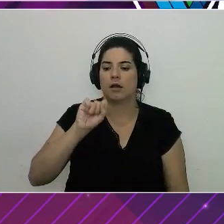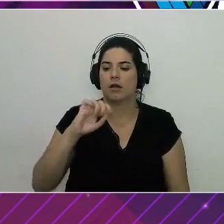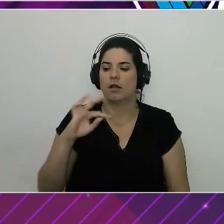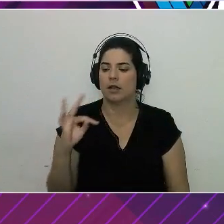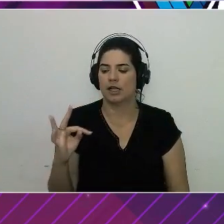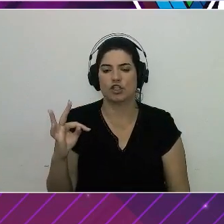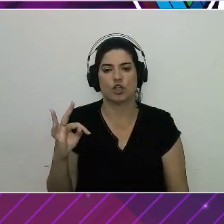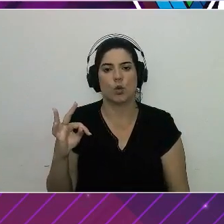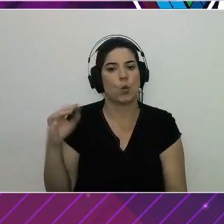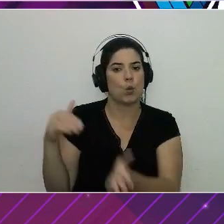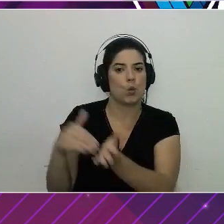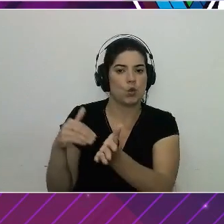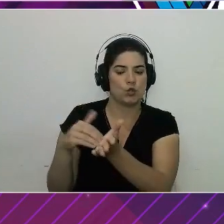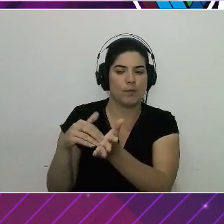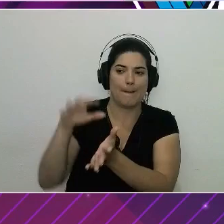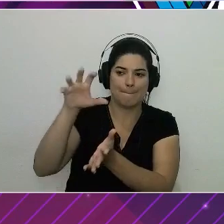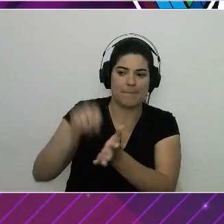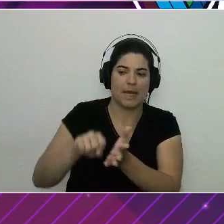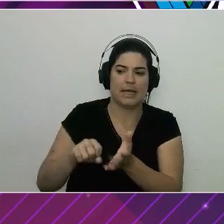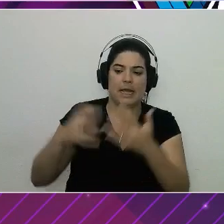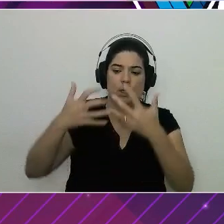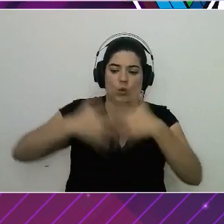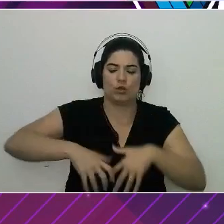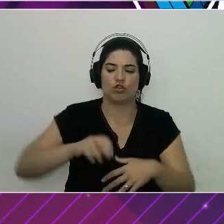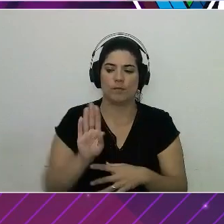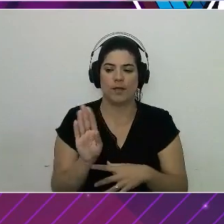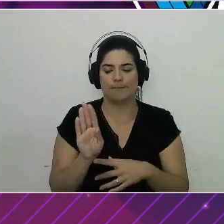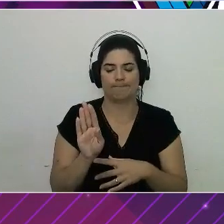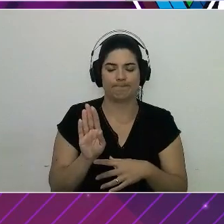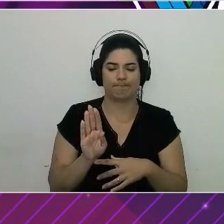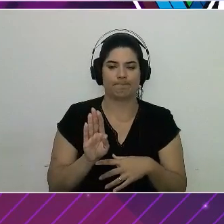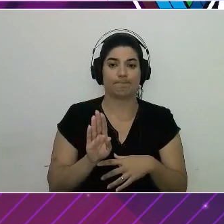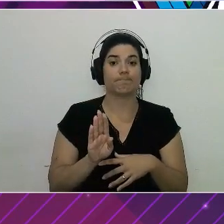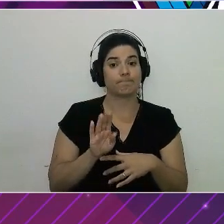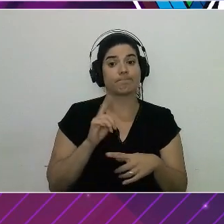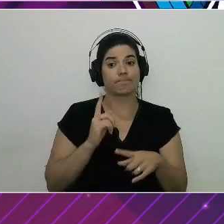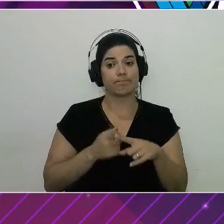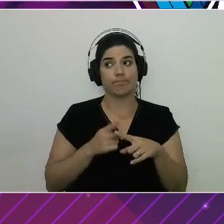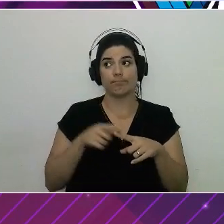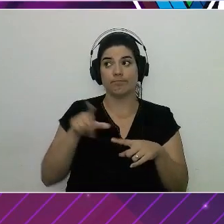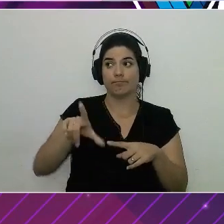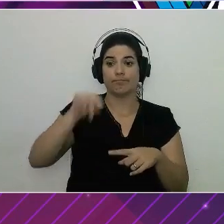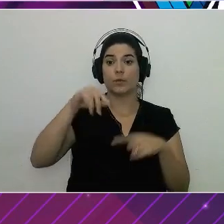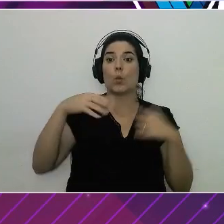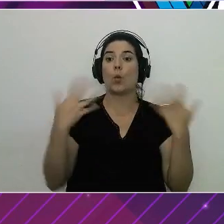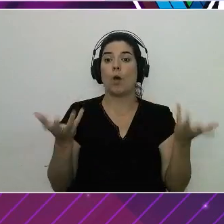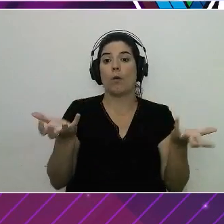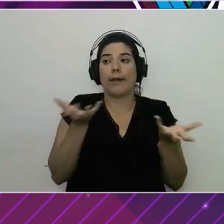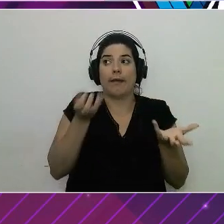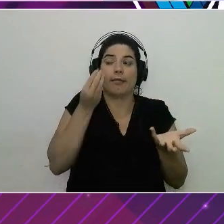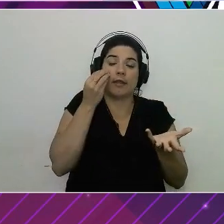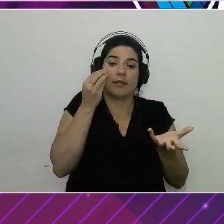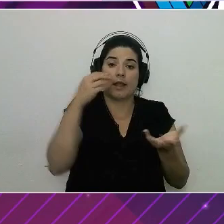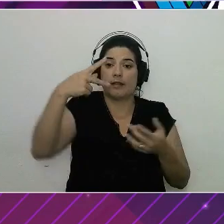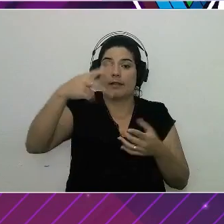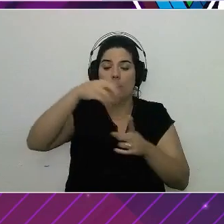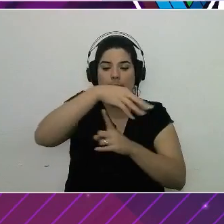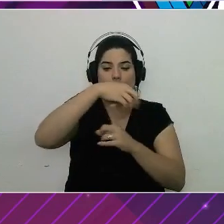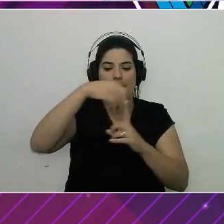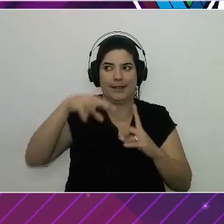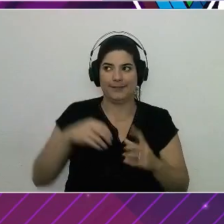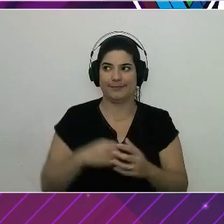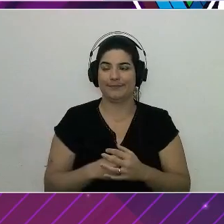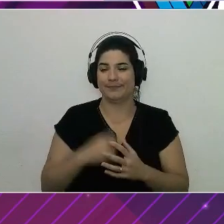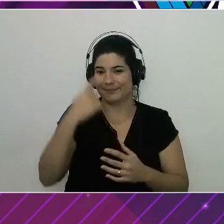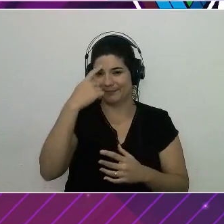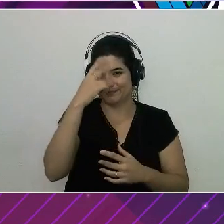última execução de B. Então, isso daqui é porque você tem que selecionar qual span você quer testar na sua aplicação. Lembrando que um trace